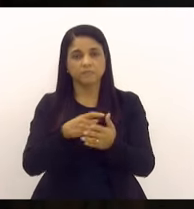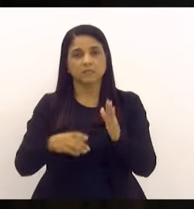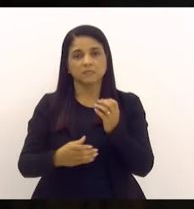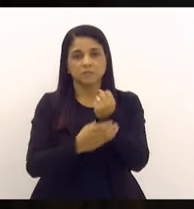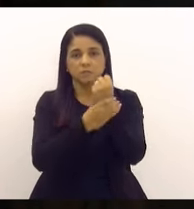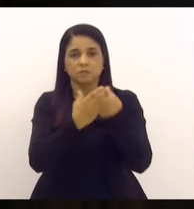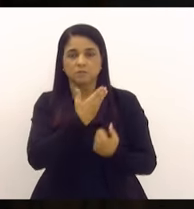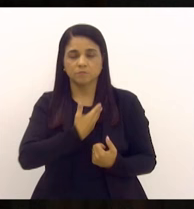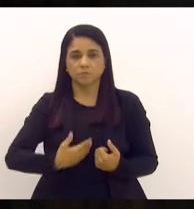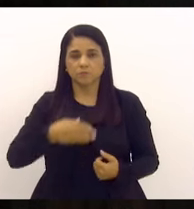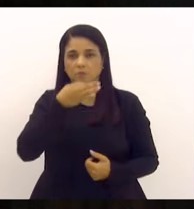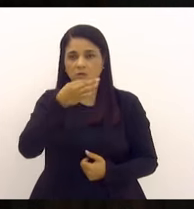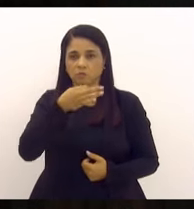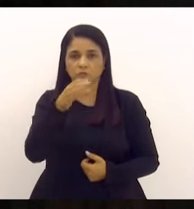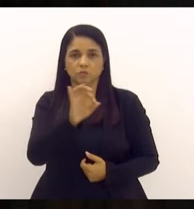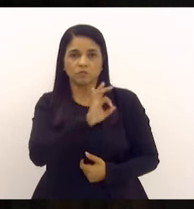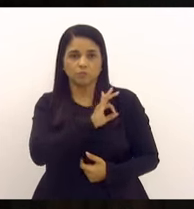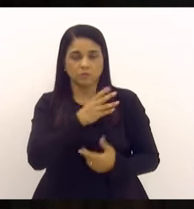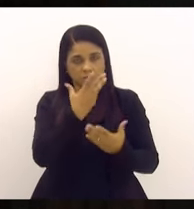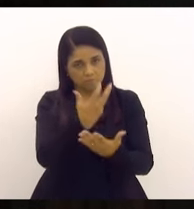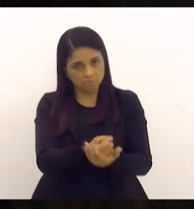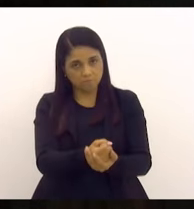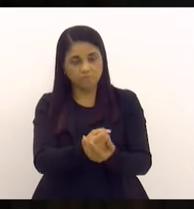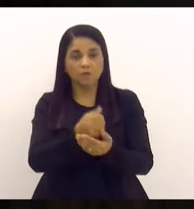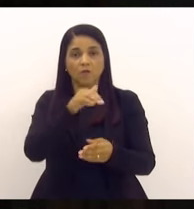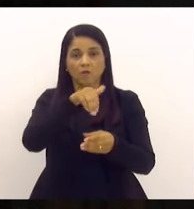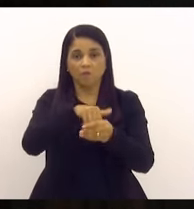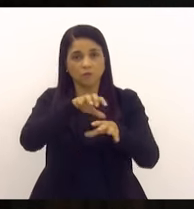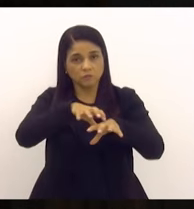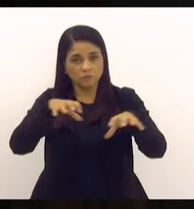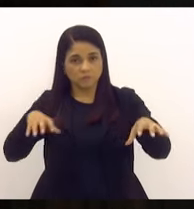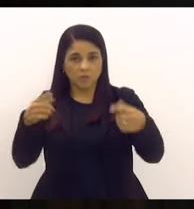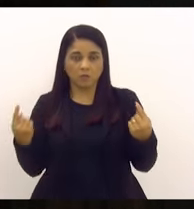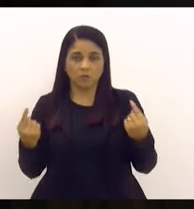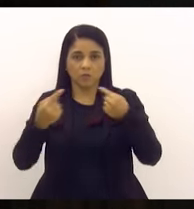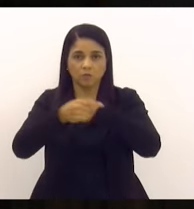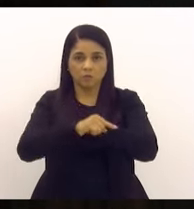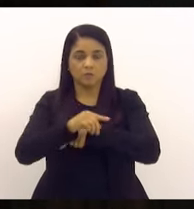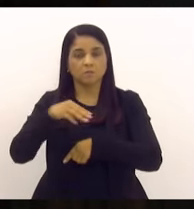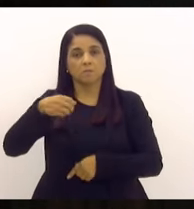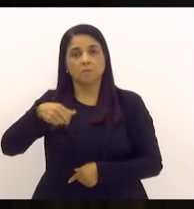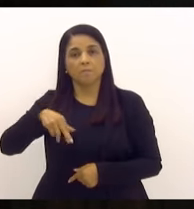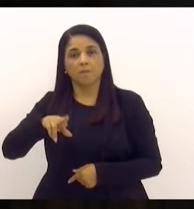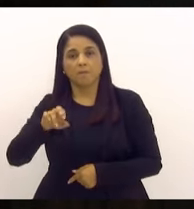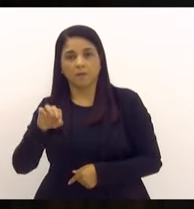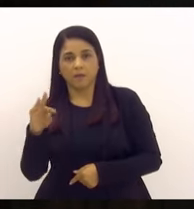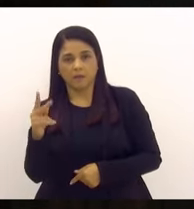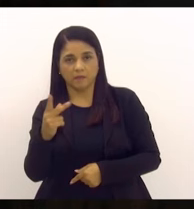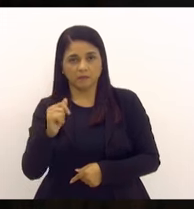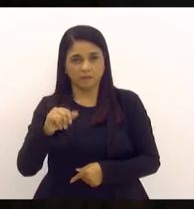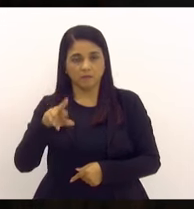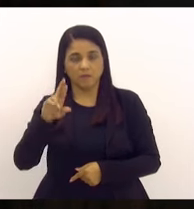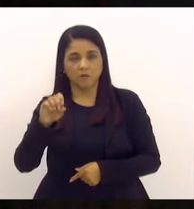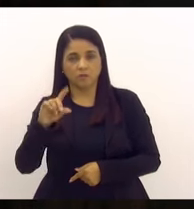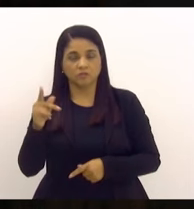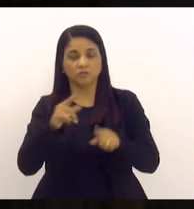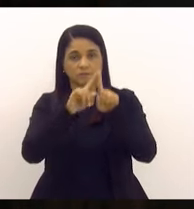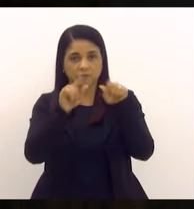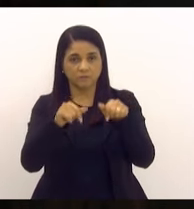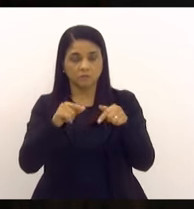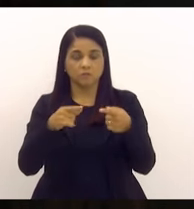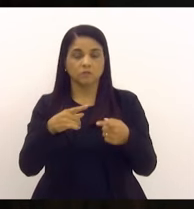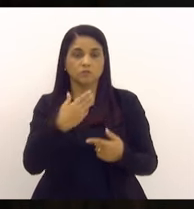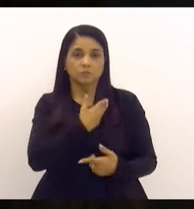Segurança Pública e Assuntos de Polícia, favorável, com voto em separado, contrário, da deputada Marta Rocha, de Servidores Públicos,